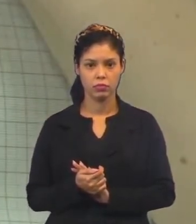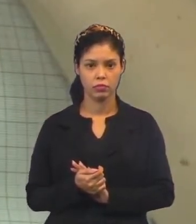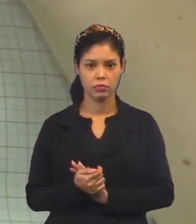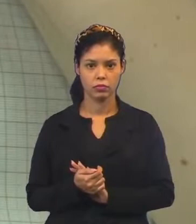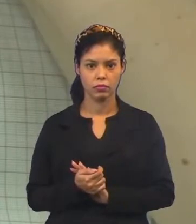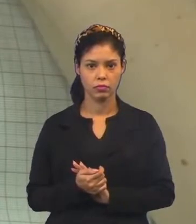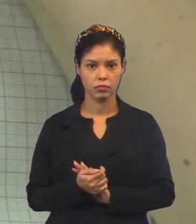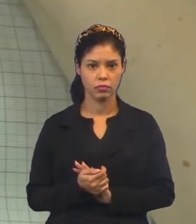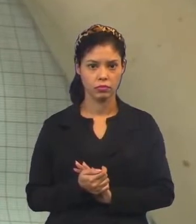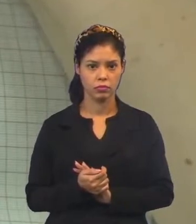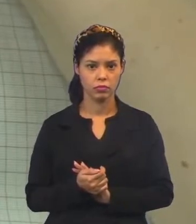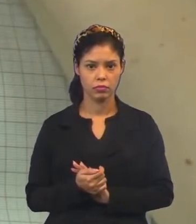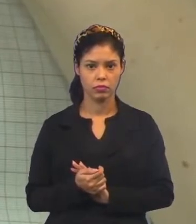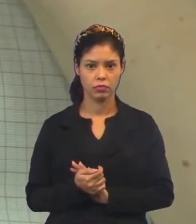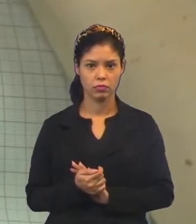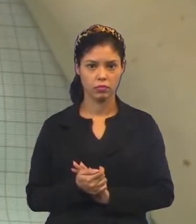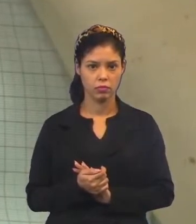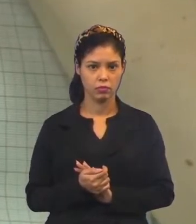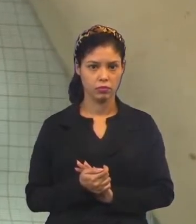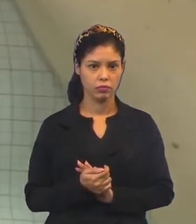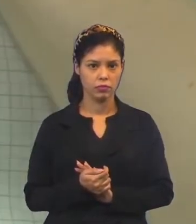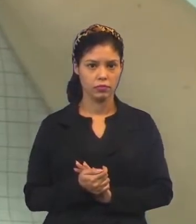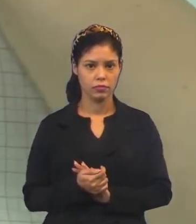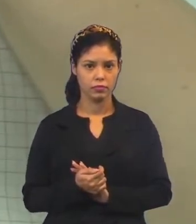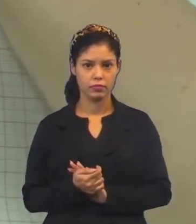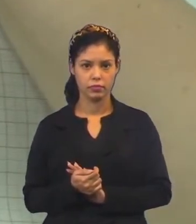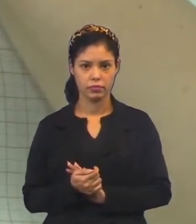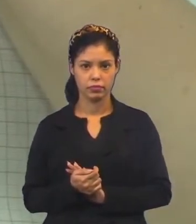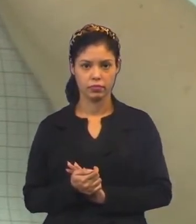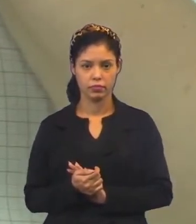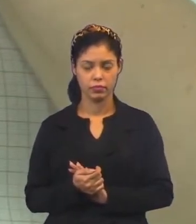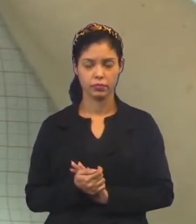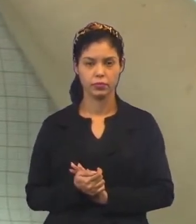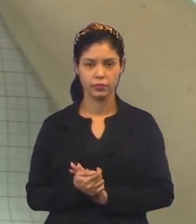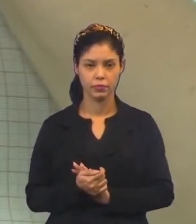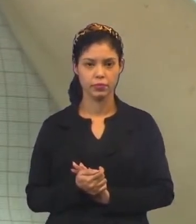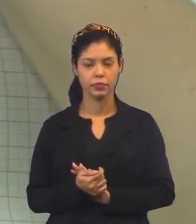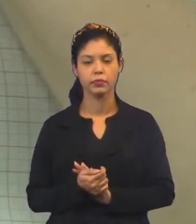Ajeitar aqui para não ficar tão torto. Vamos pintar também.